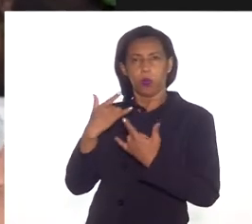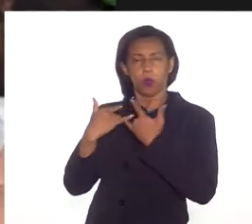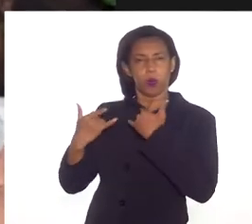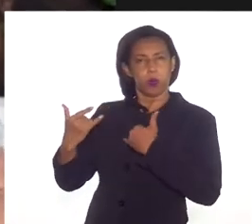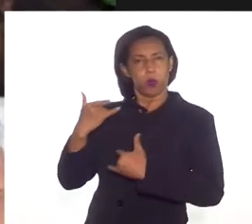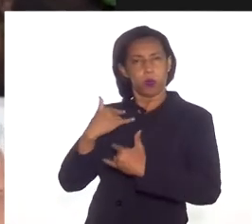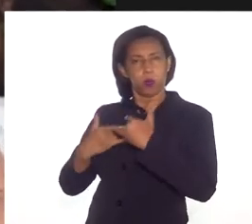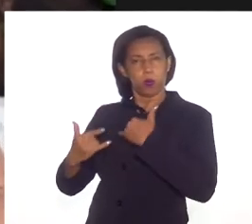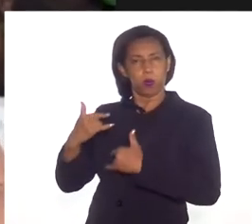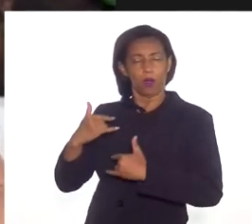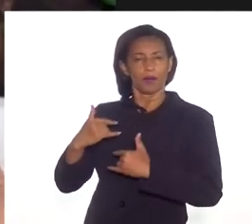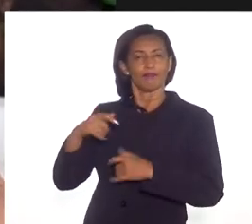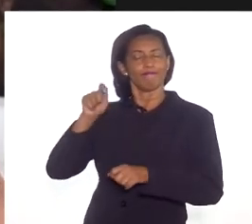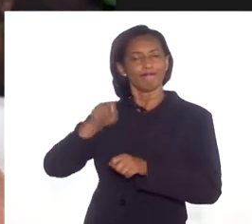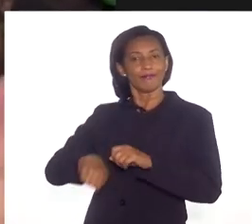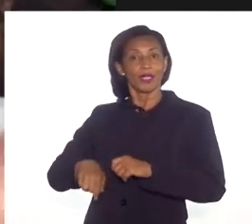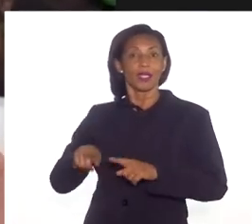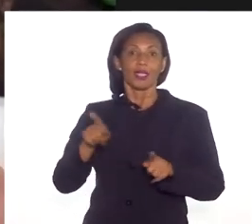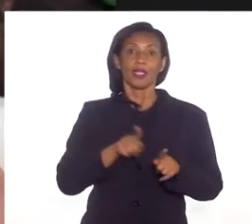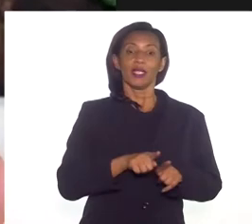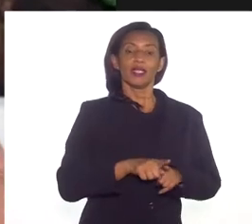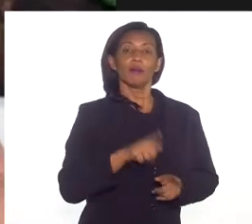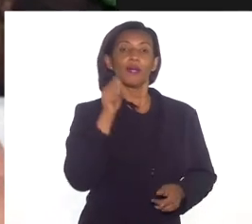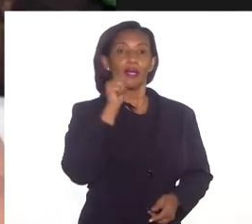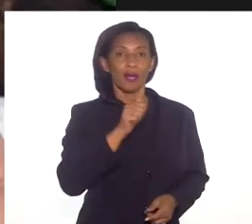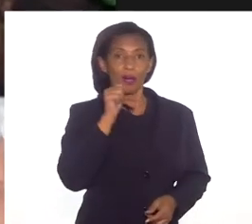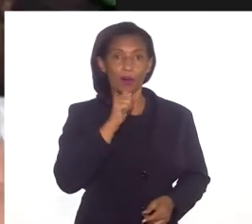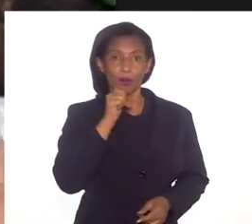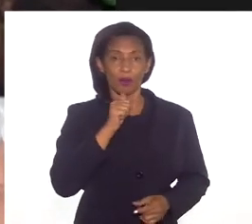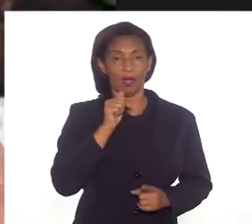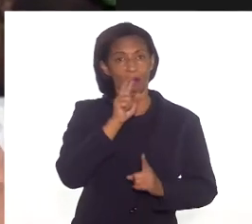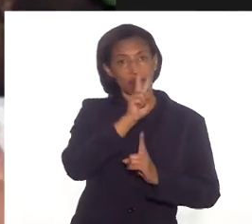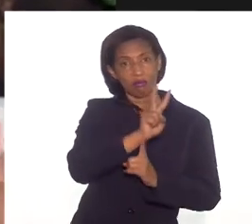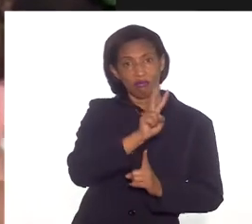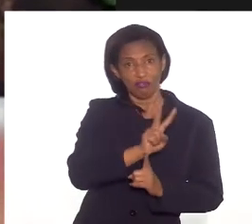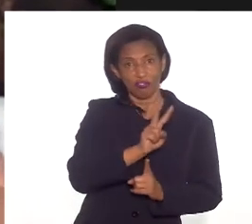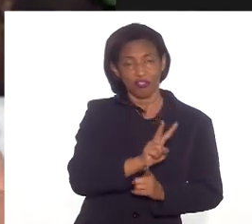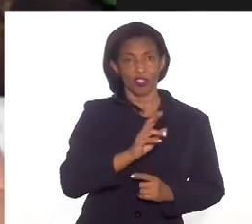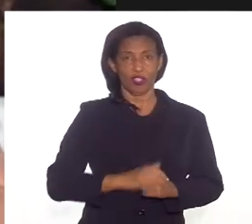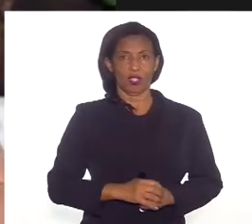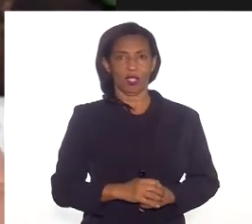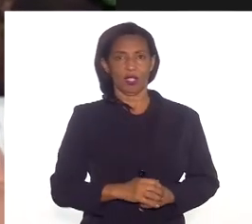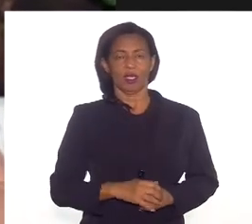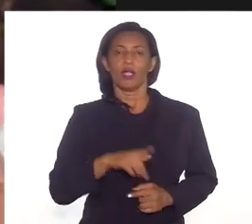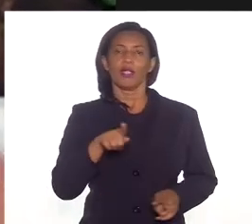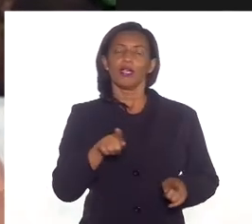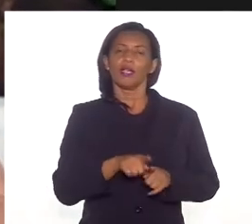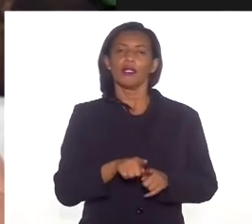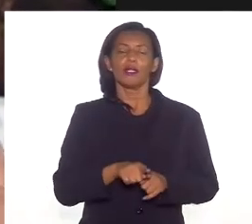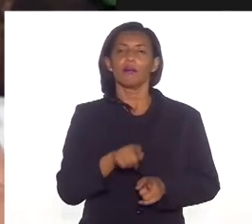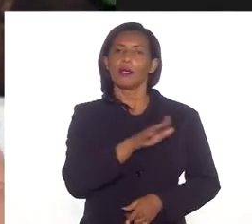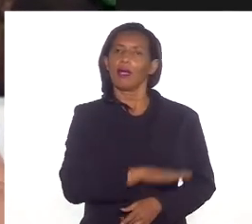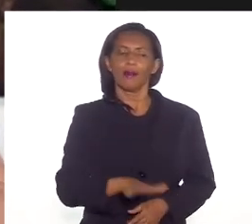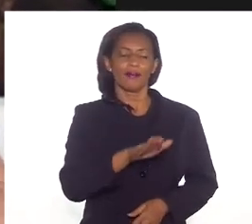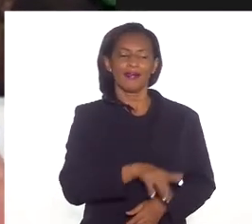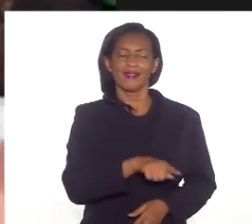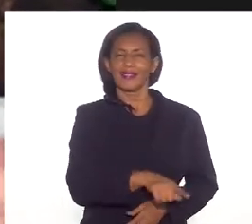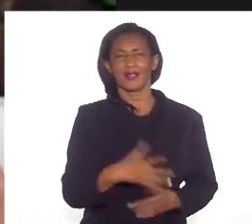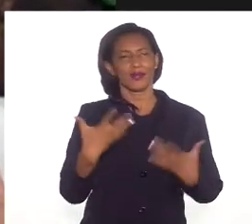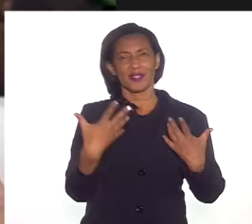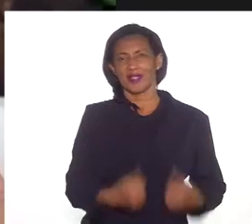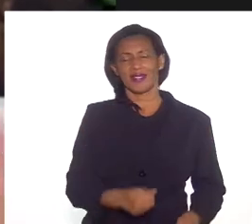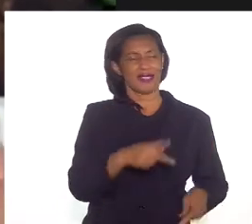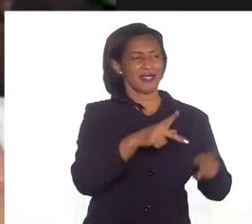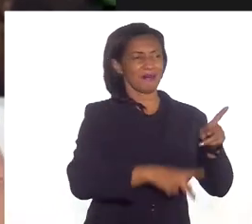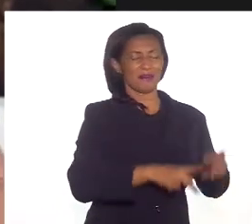o seu desejo sexual. E a mulher indígena e a criança não vai ser muito bem aceita pelo